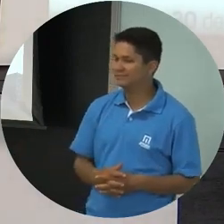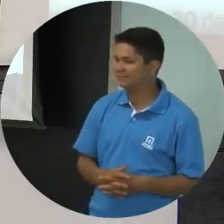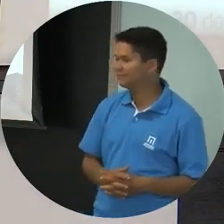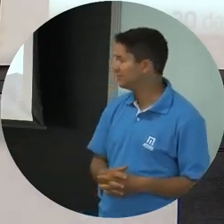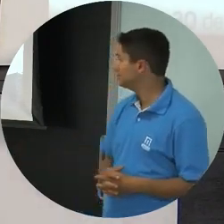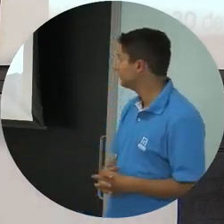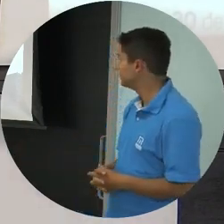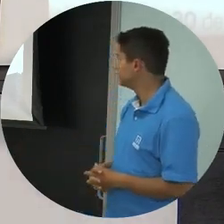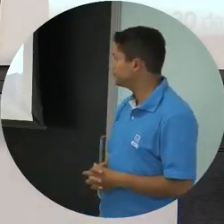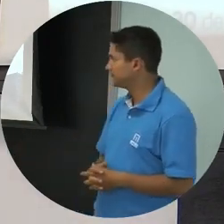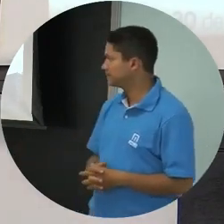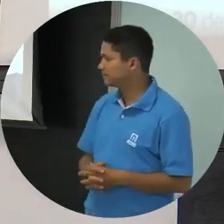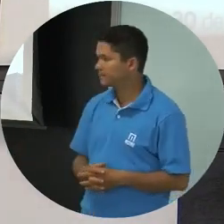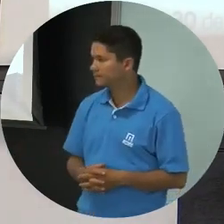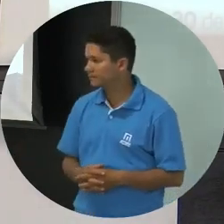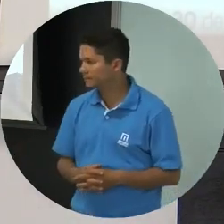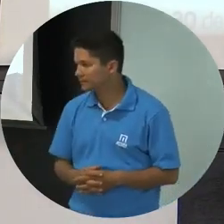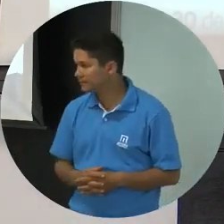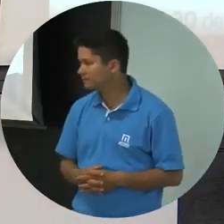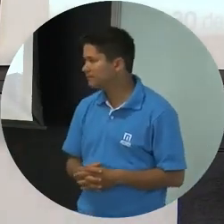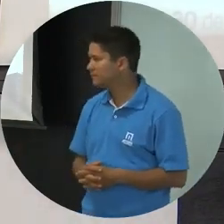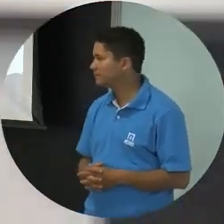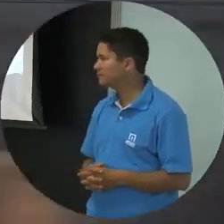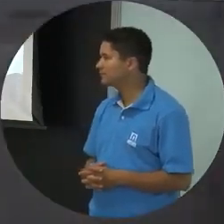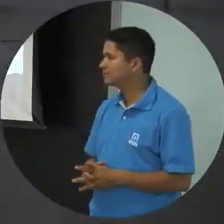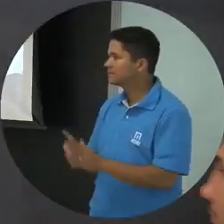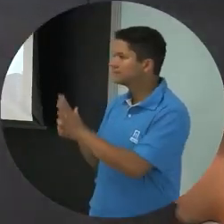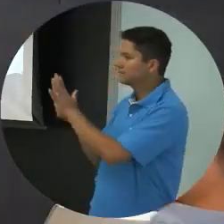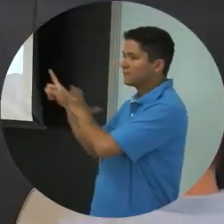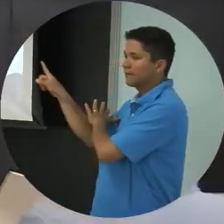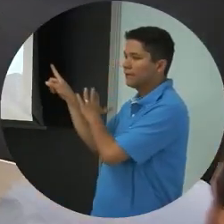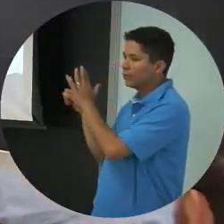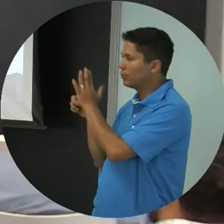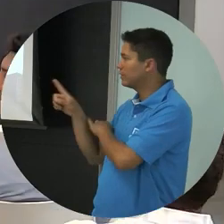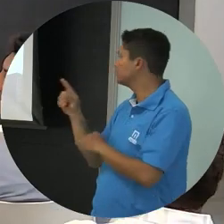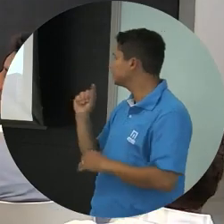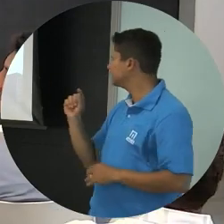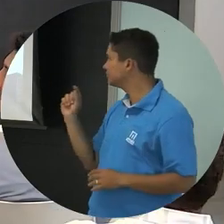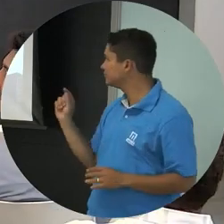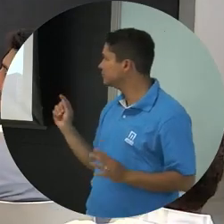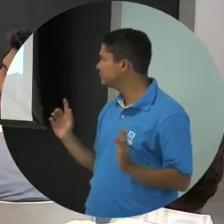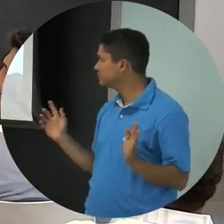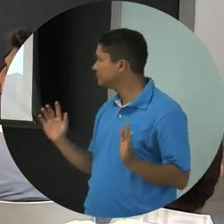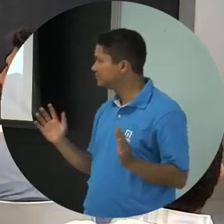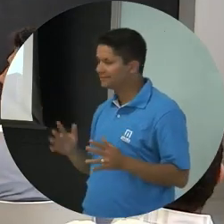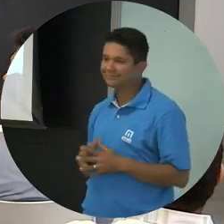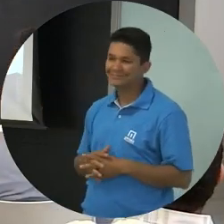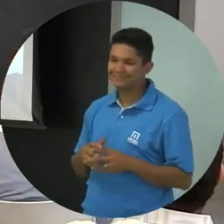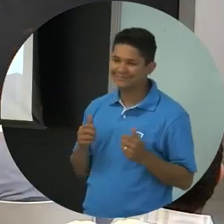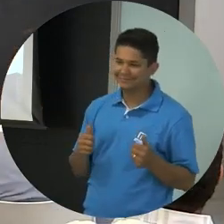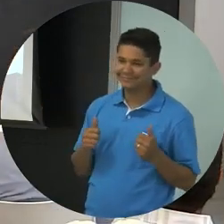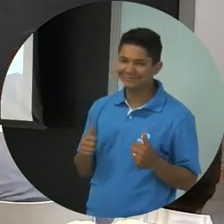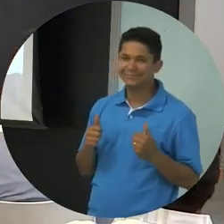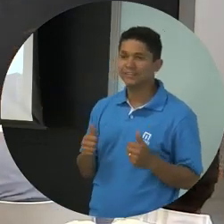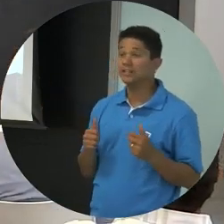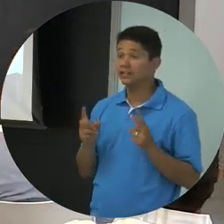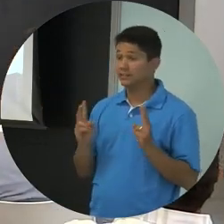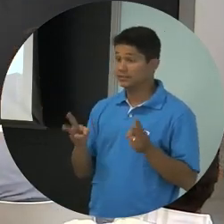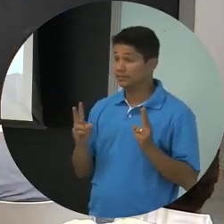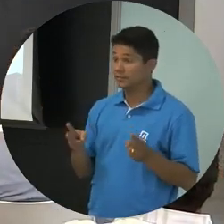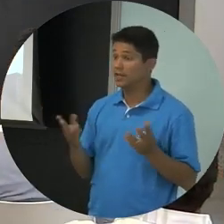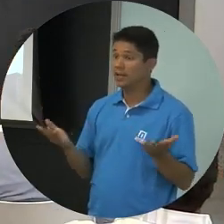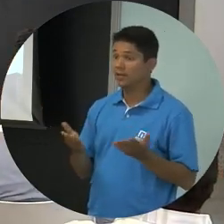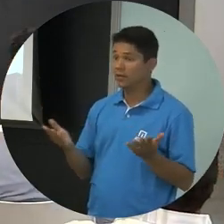Então, como é que é? Quer pergunta? Pergunta? Não? Tá. Então, vamos lá. Então, a gente está saindo